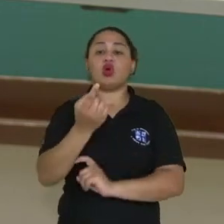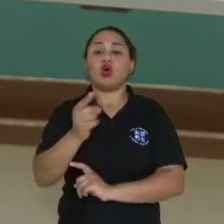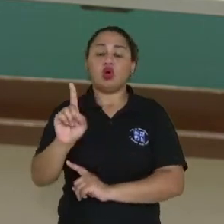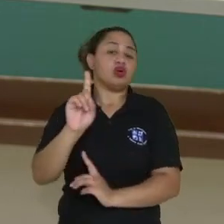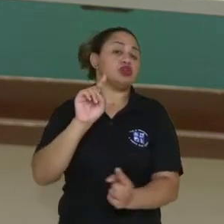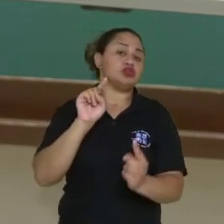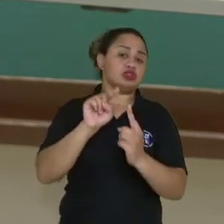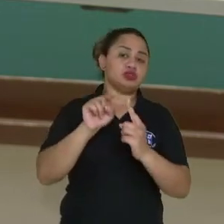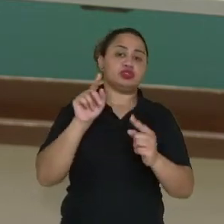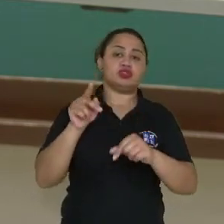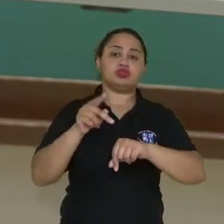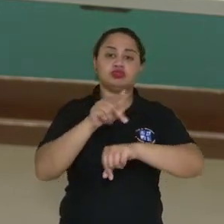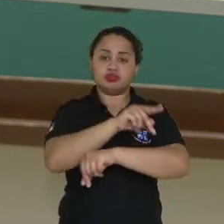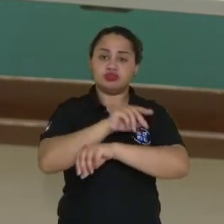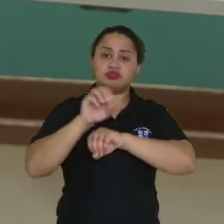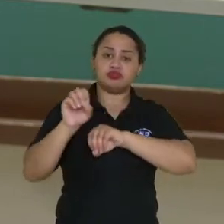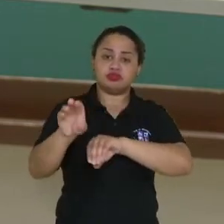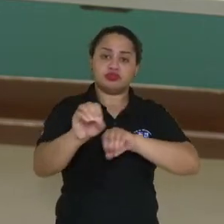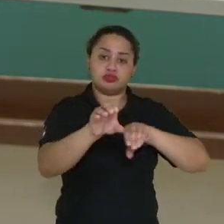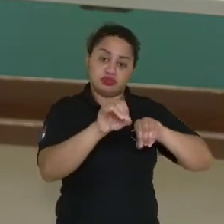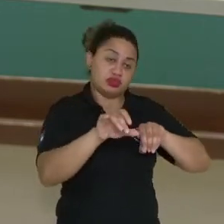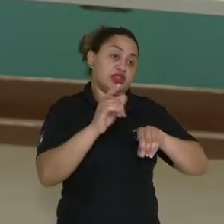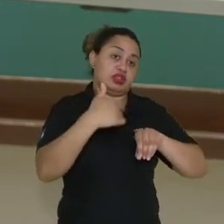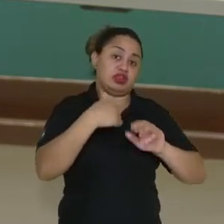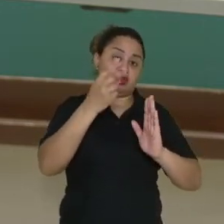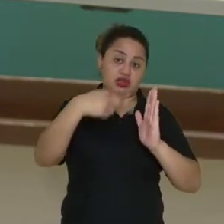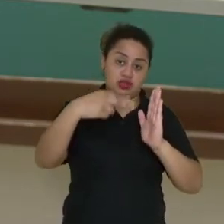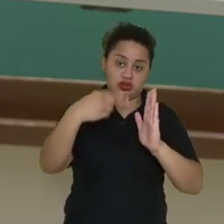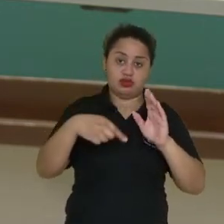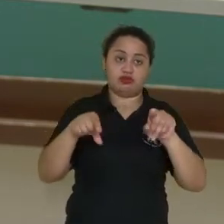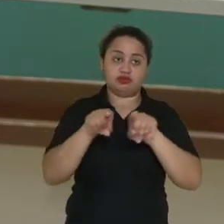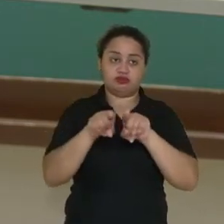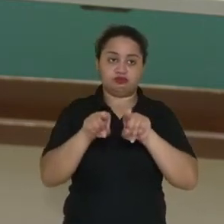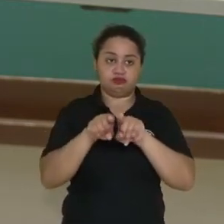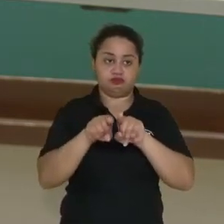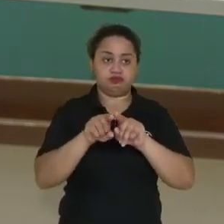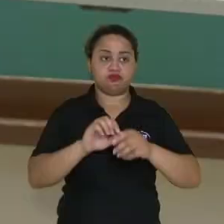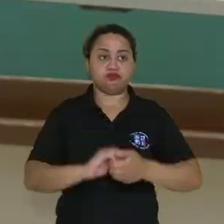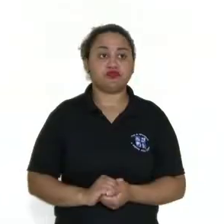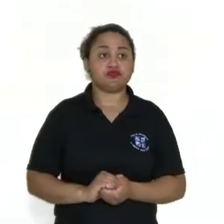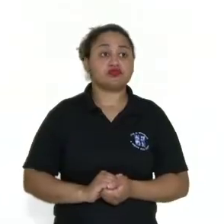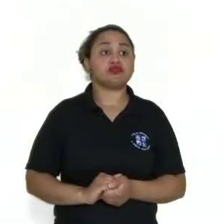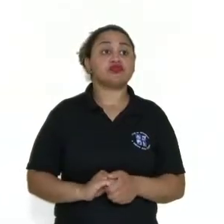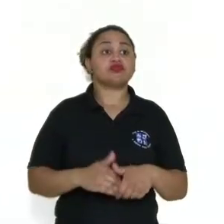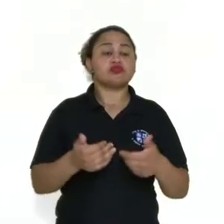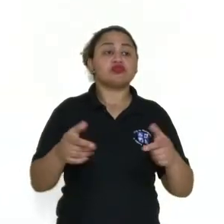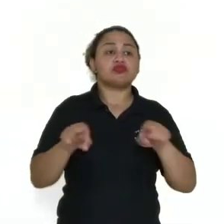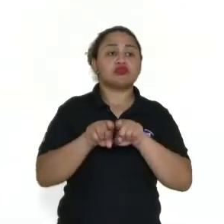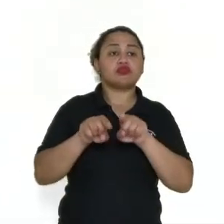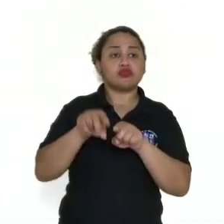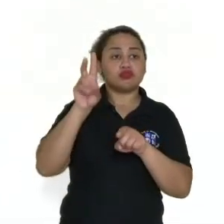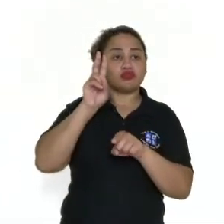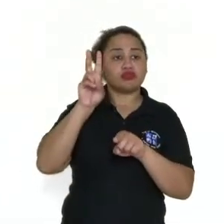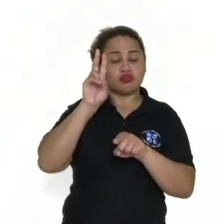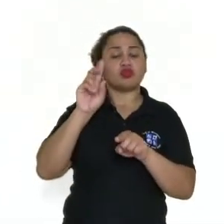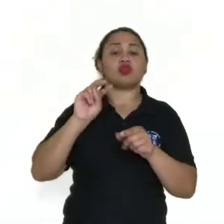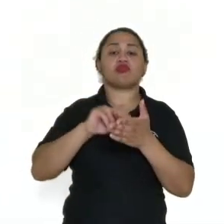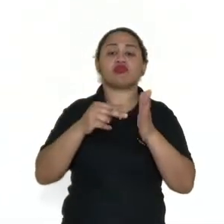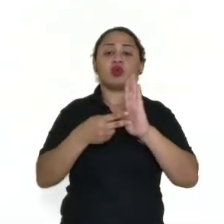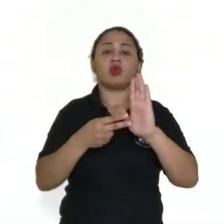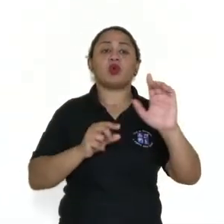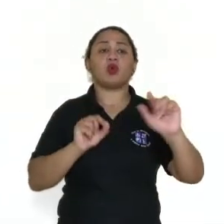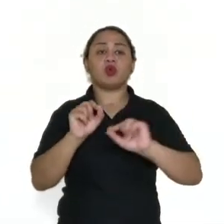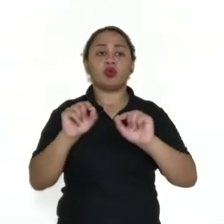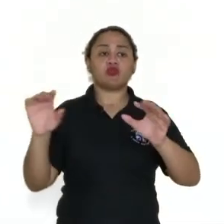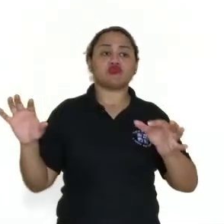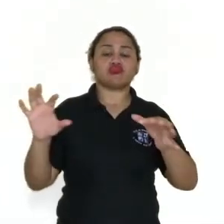bem pedagógica marcada, como é o caso dessa que acabamos de ler. Então, vamos recordar os efeitos de sentido agora